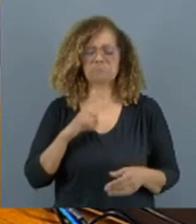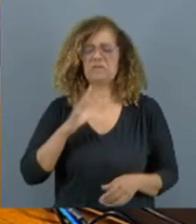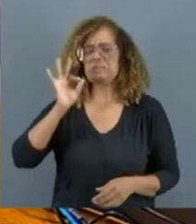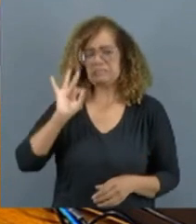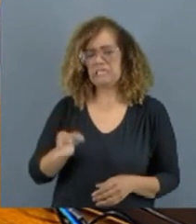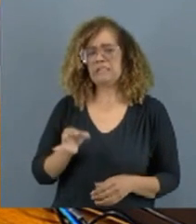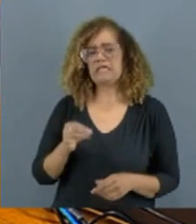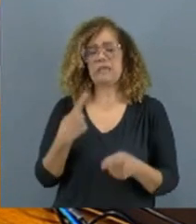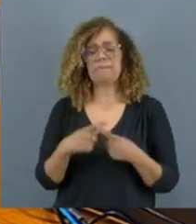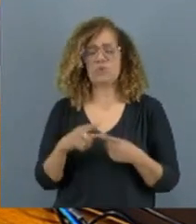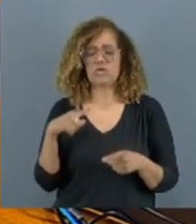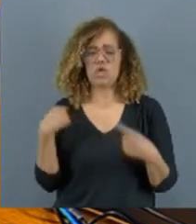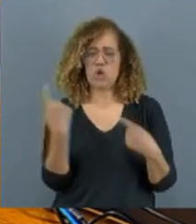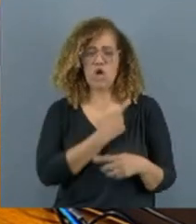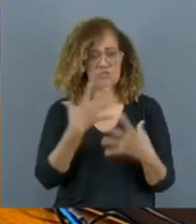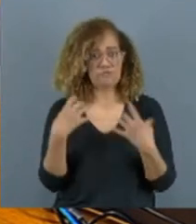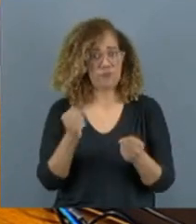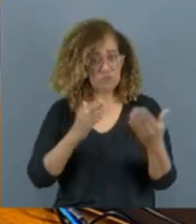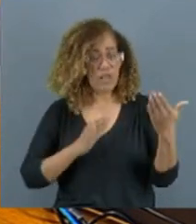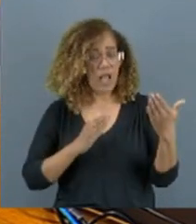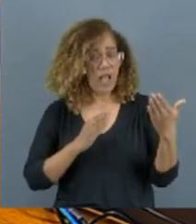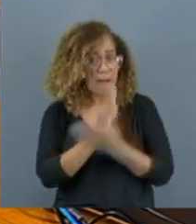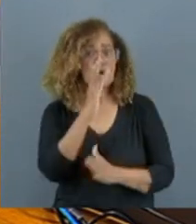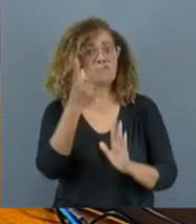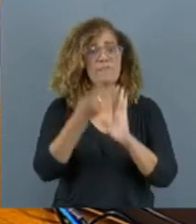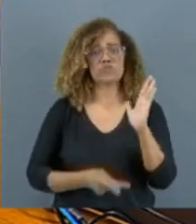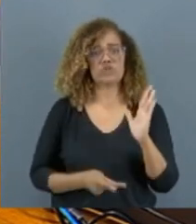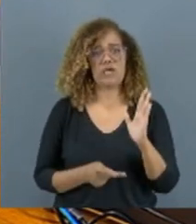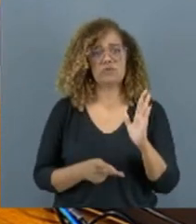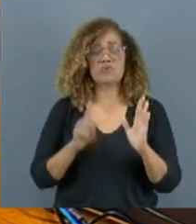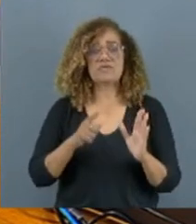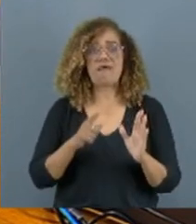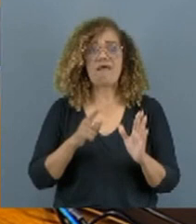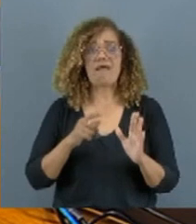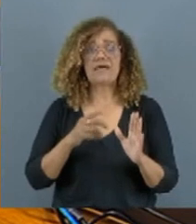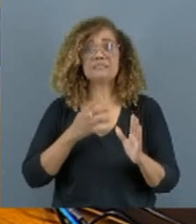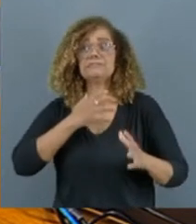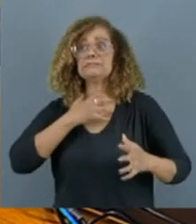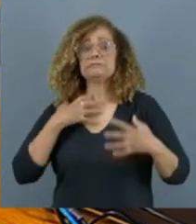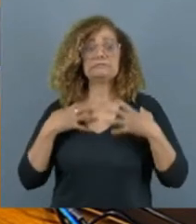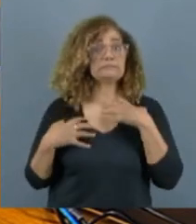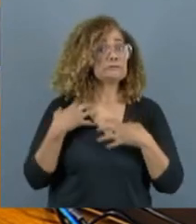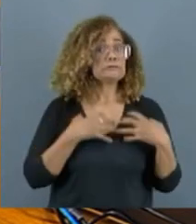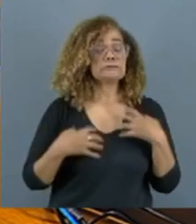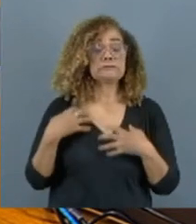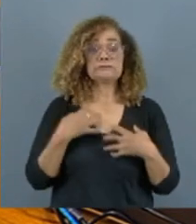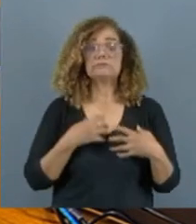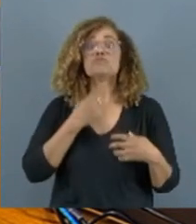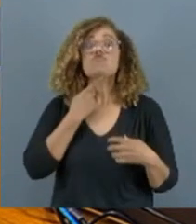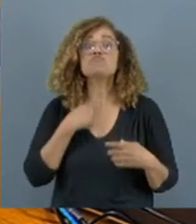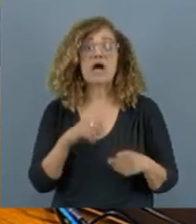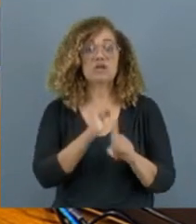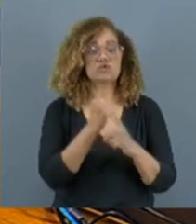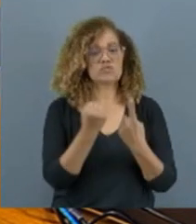vamos aprovar por unanimidade esse projeto, que é um anseio da sociedade, não é de hoje, não, é de muito tempo.